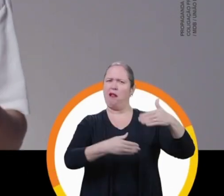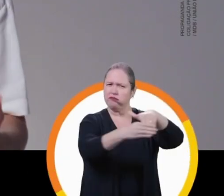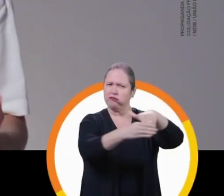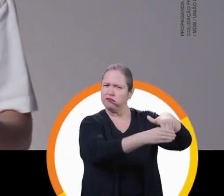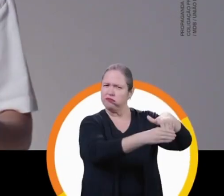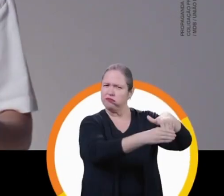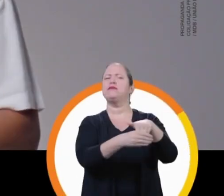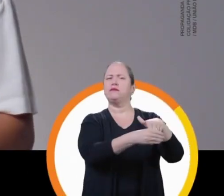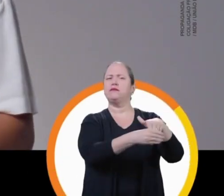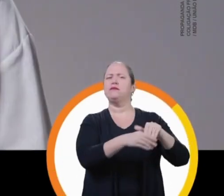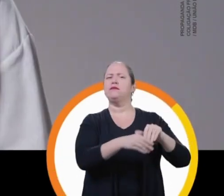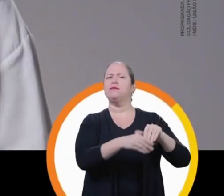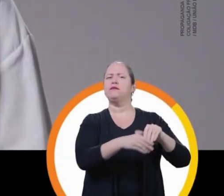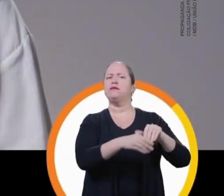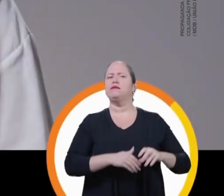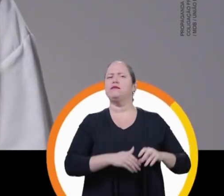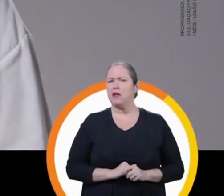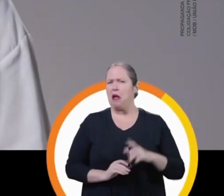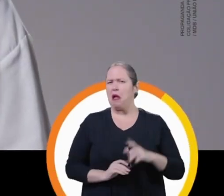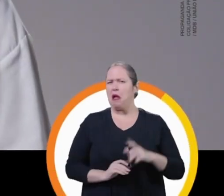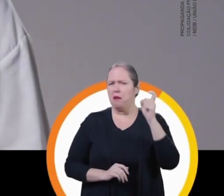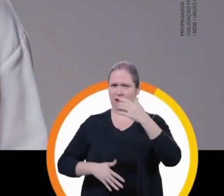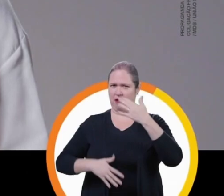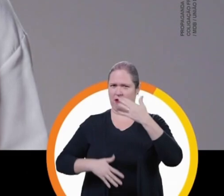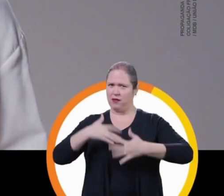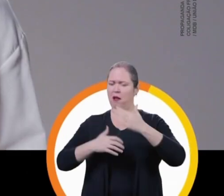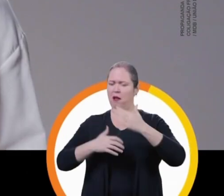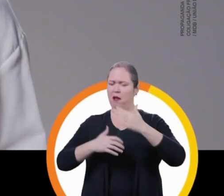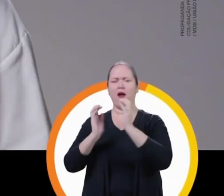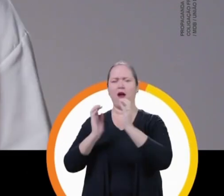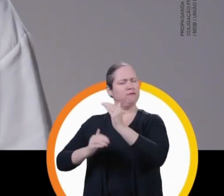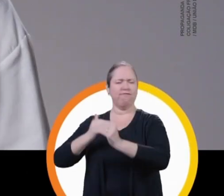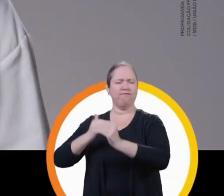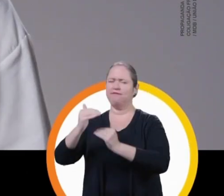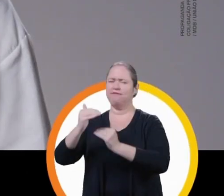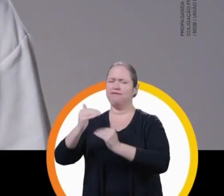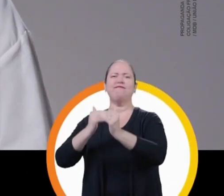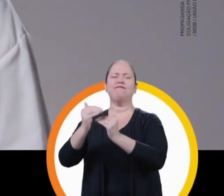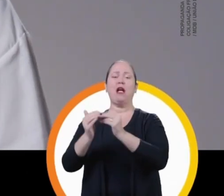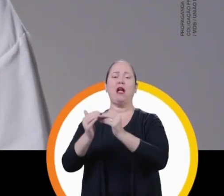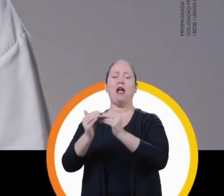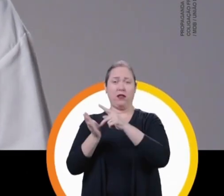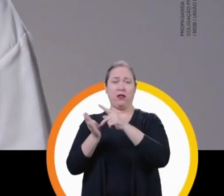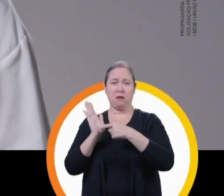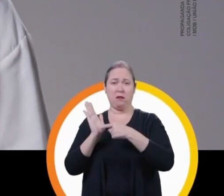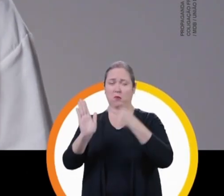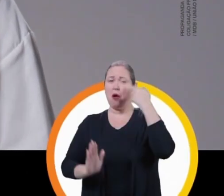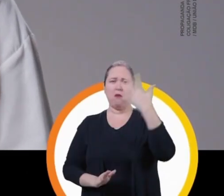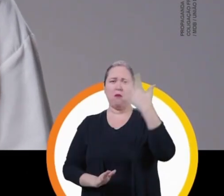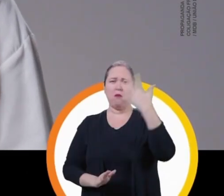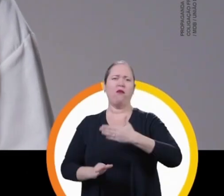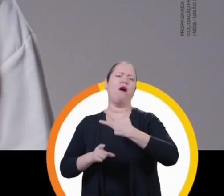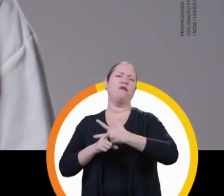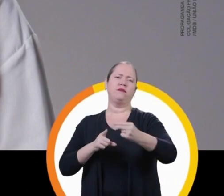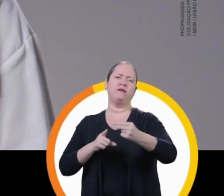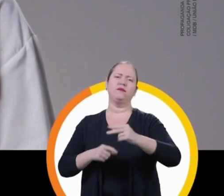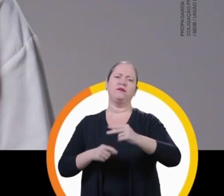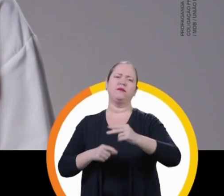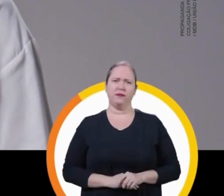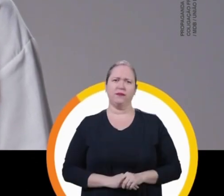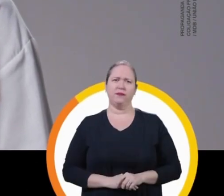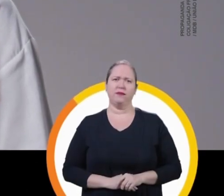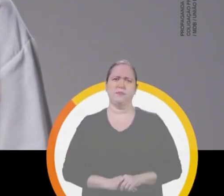vontade da população. Não há mentira que vá tirar o Recife do caminho. A verdade, Daniel, sempre vence.